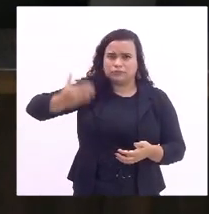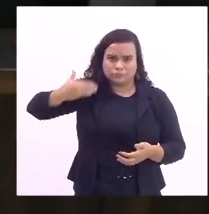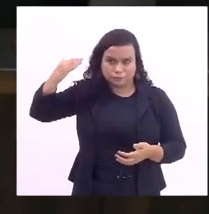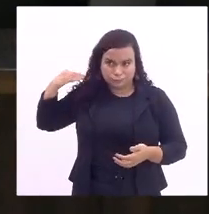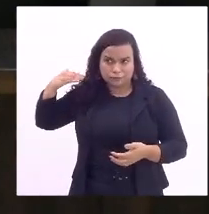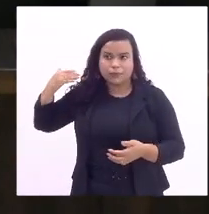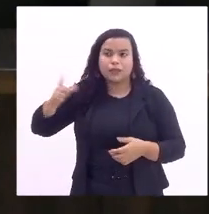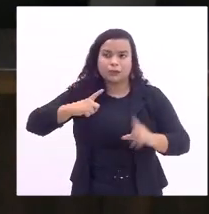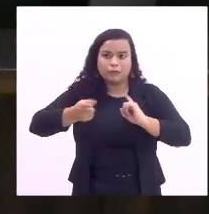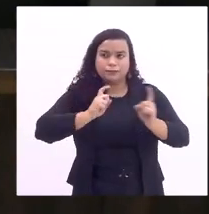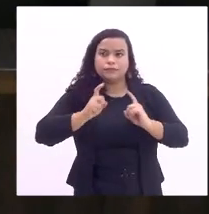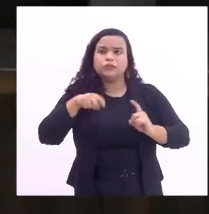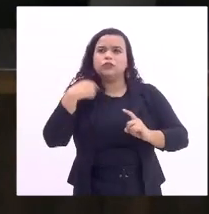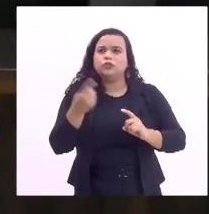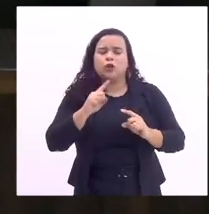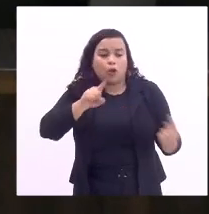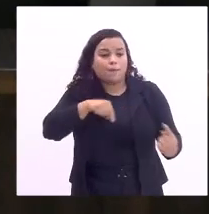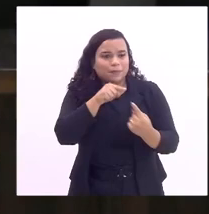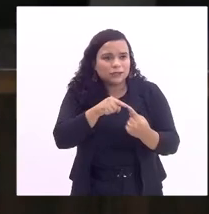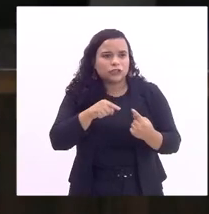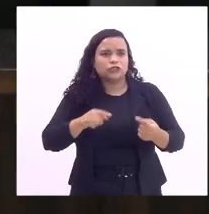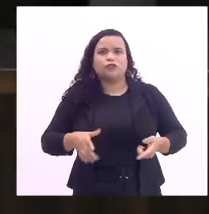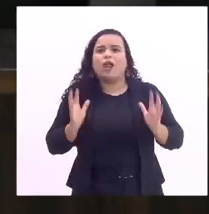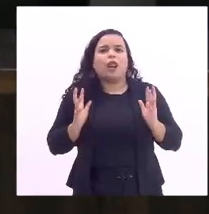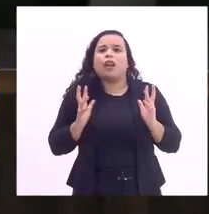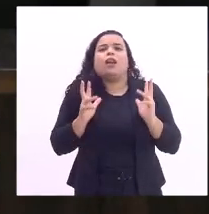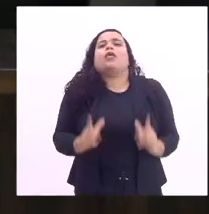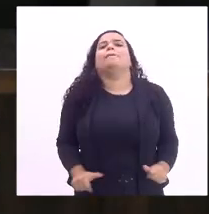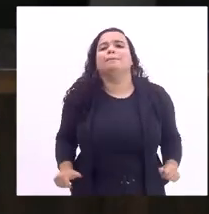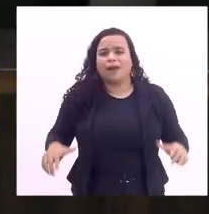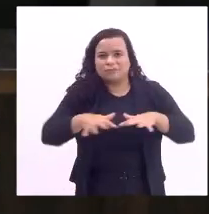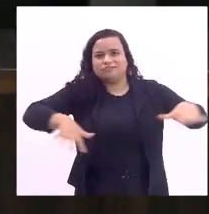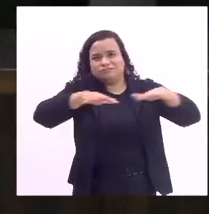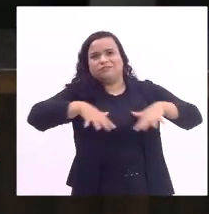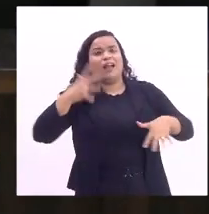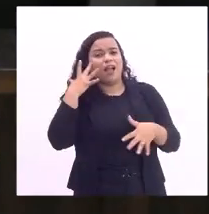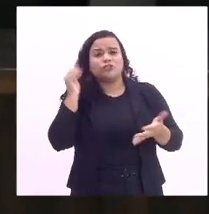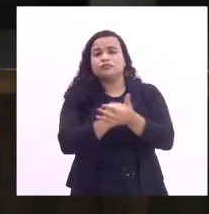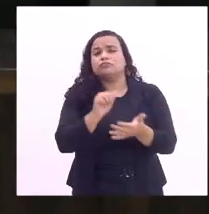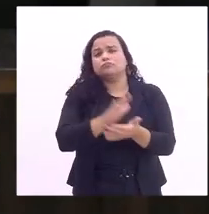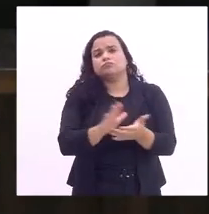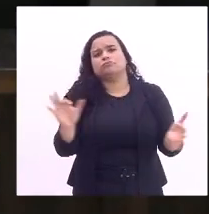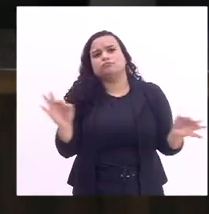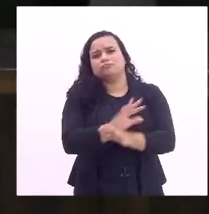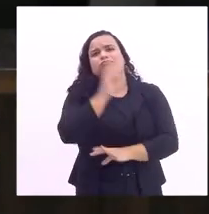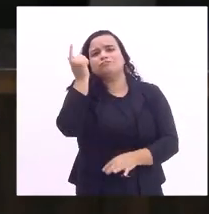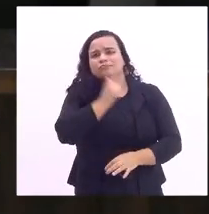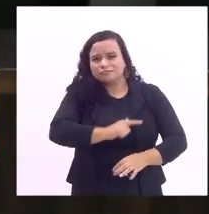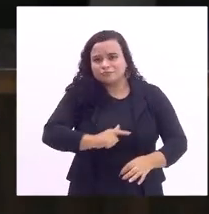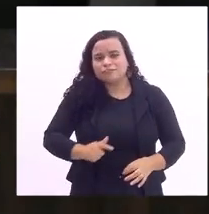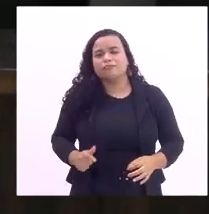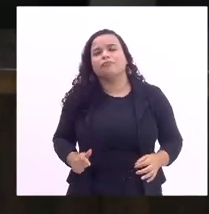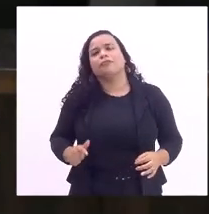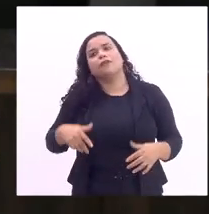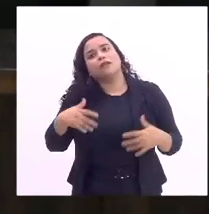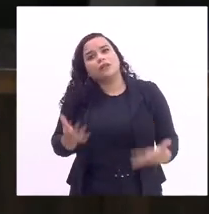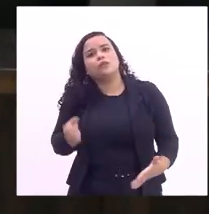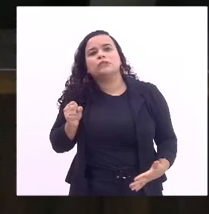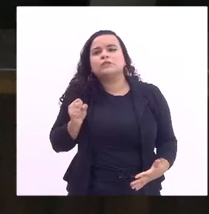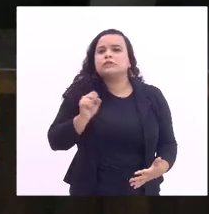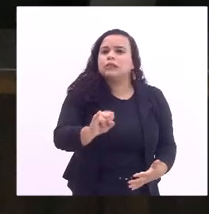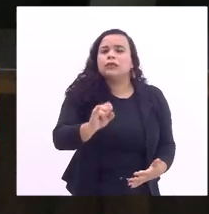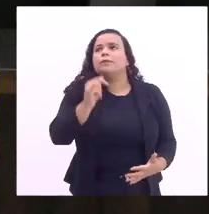pudesse limpar a área no popular. Eu acho que o dever de casa foi feito. Eu acho que se nós